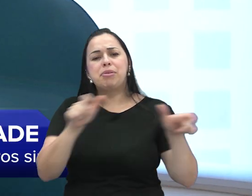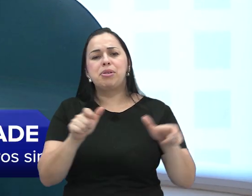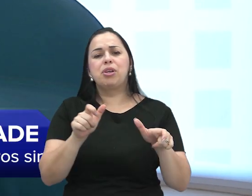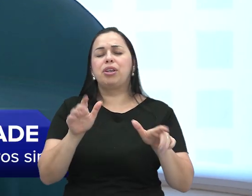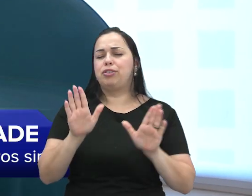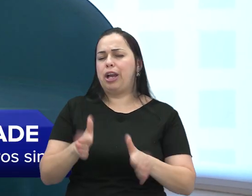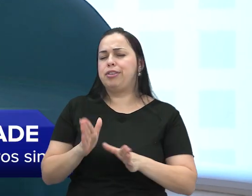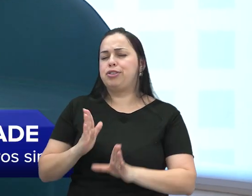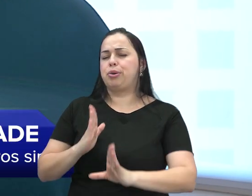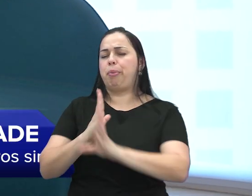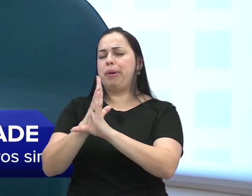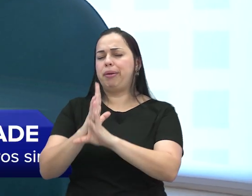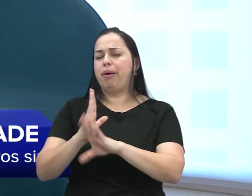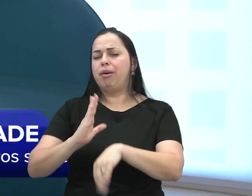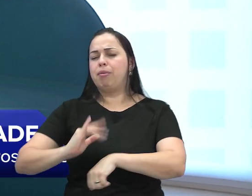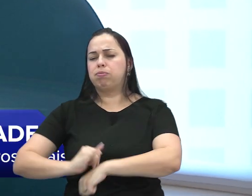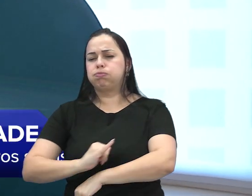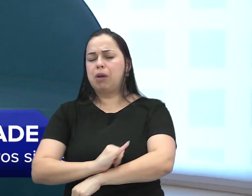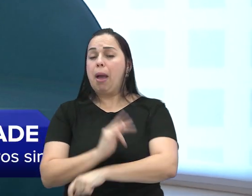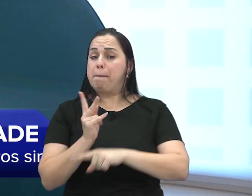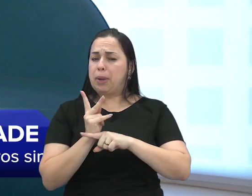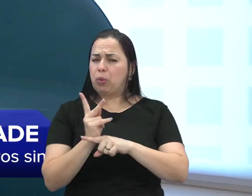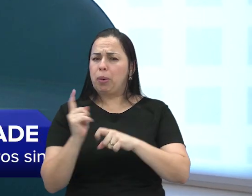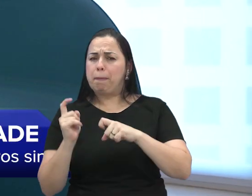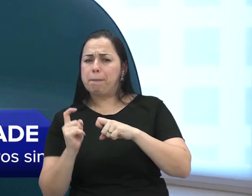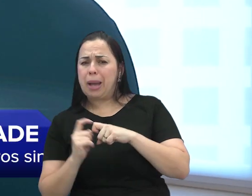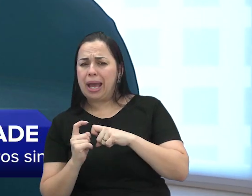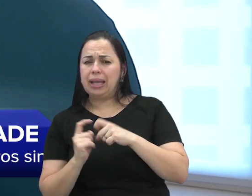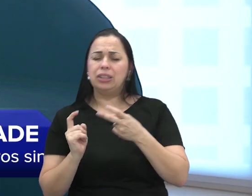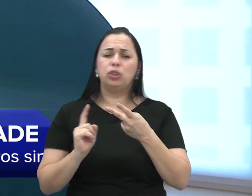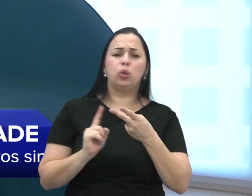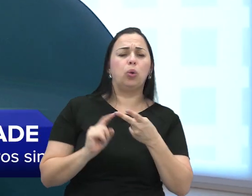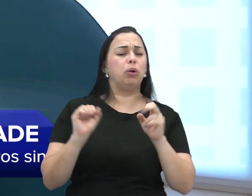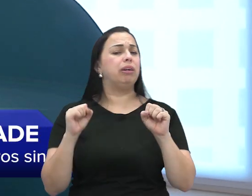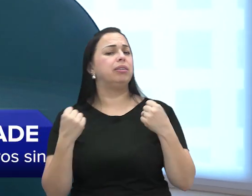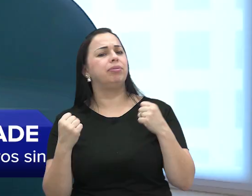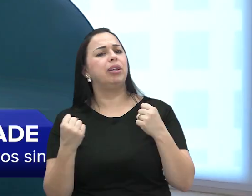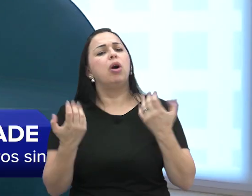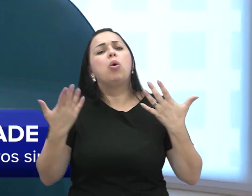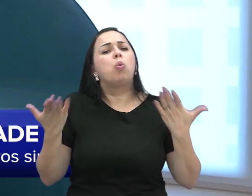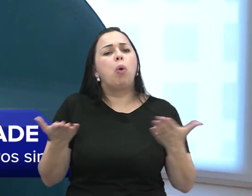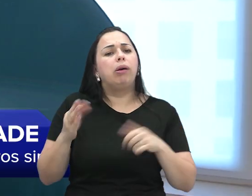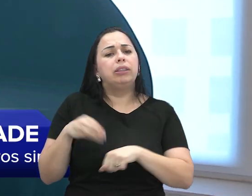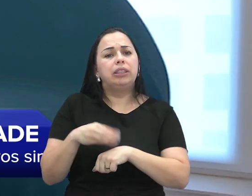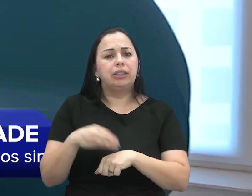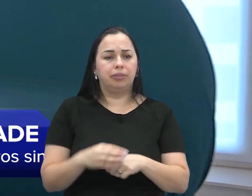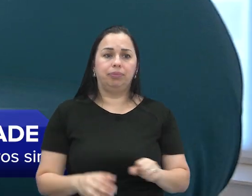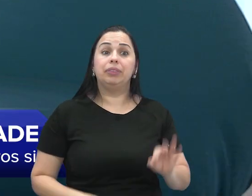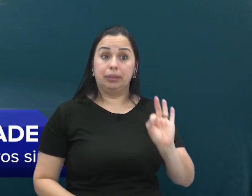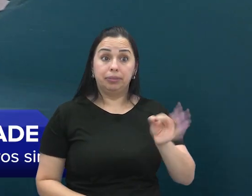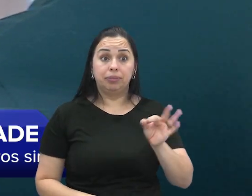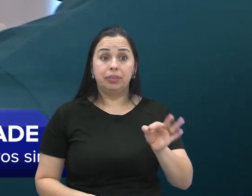que já têm um quadro de obesidade, né? Se é procurar um médico, fazer atividades físicas, quais seriam essas